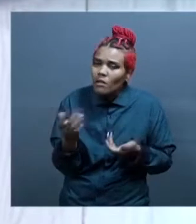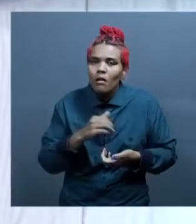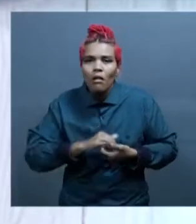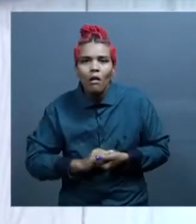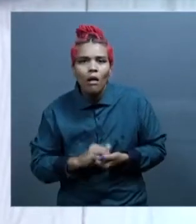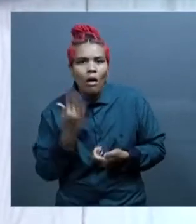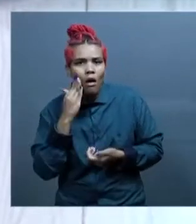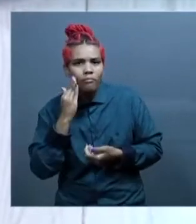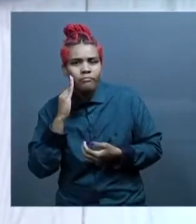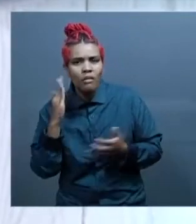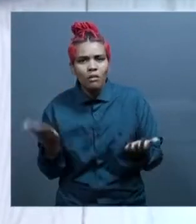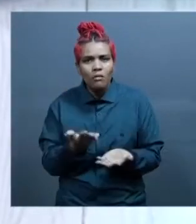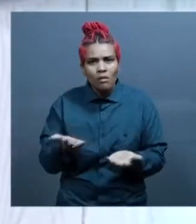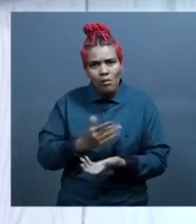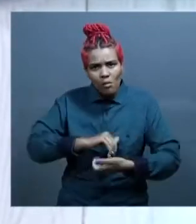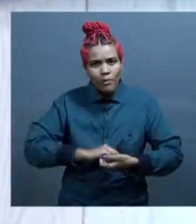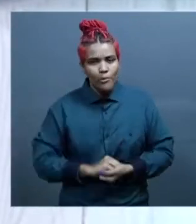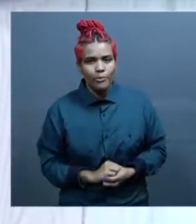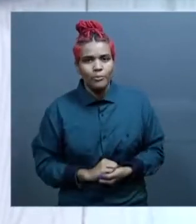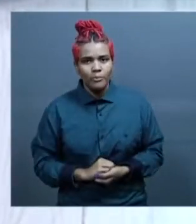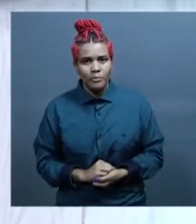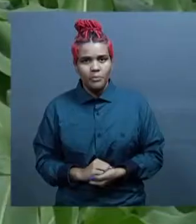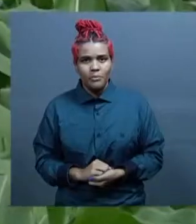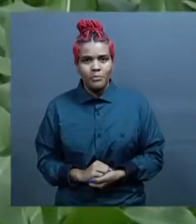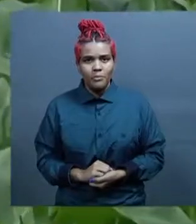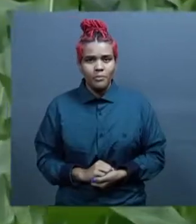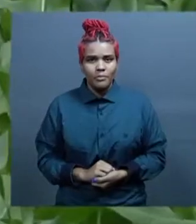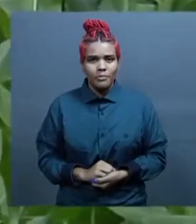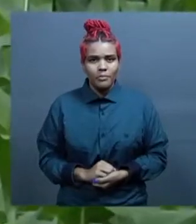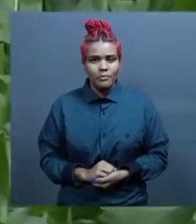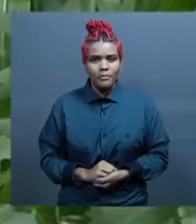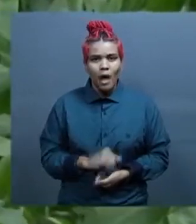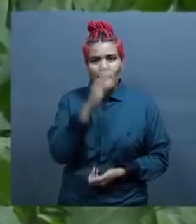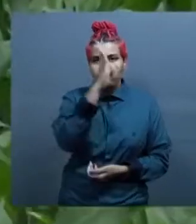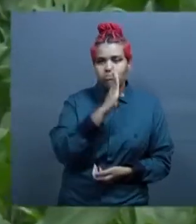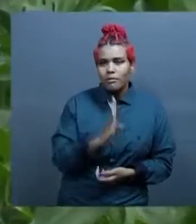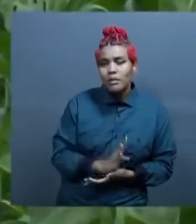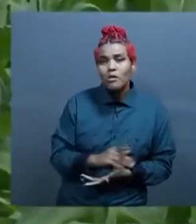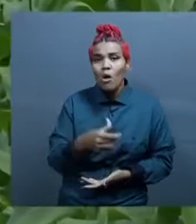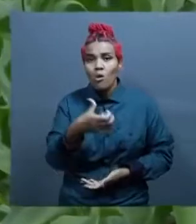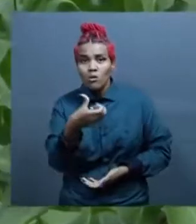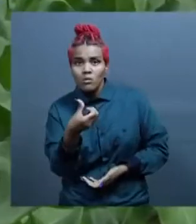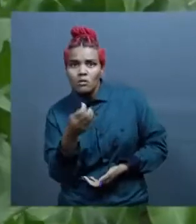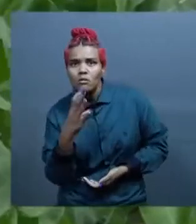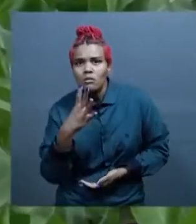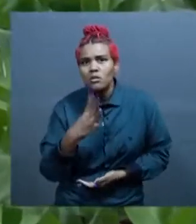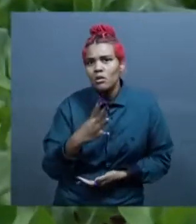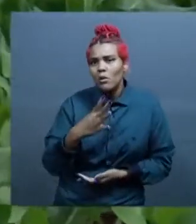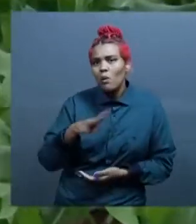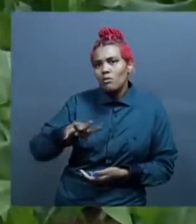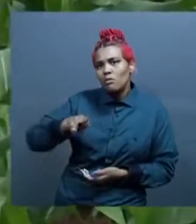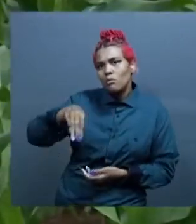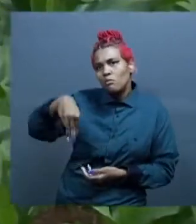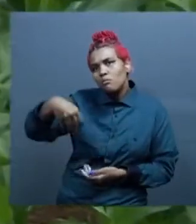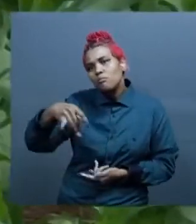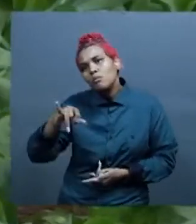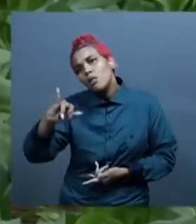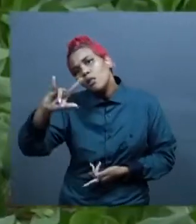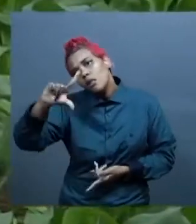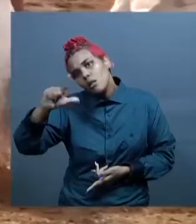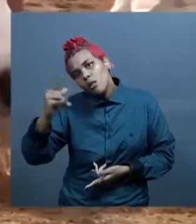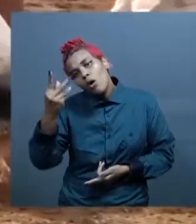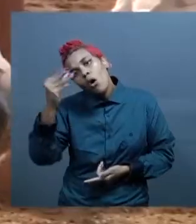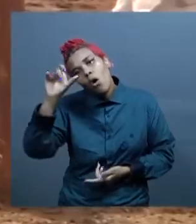com imagens de lucas cardoso no brasil 64 milhões de hectares são destinados à agricultura